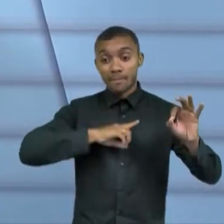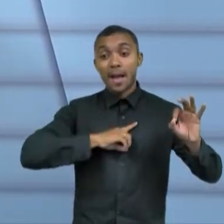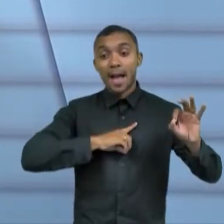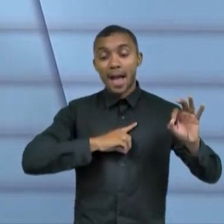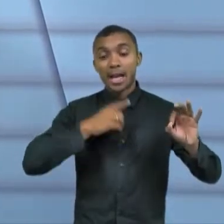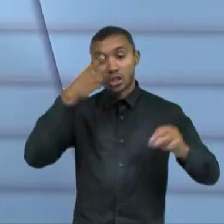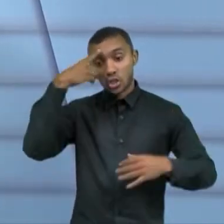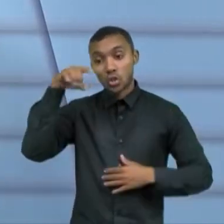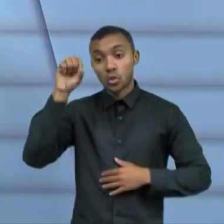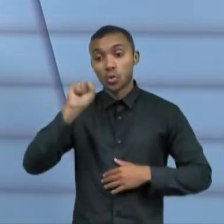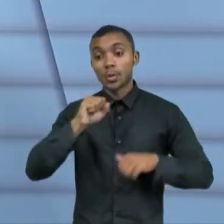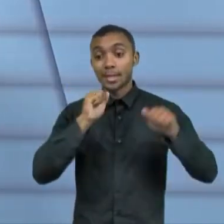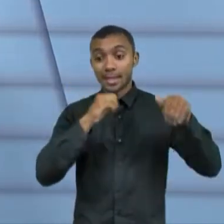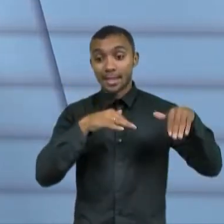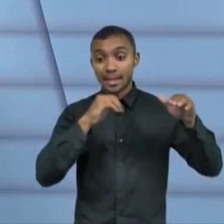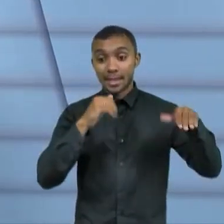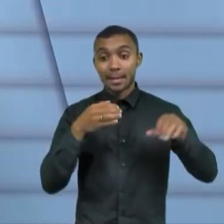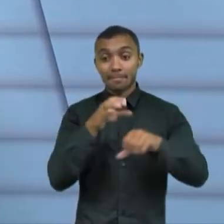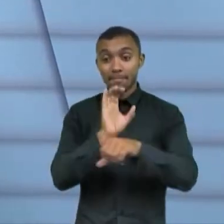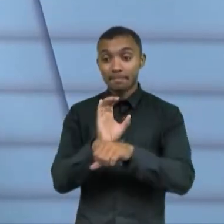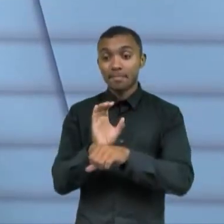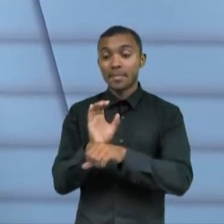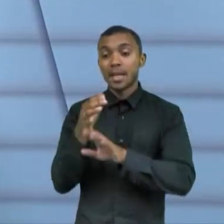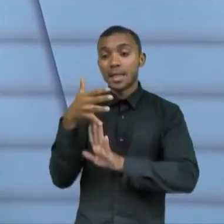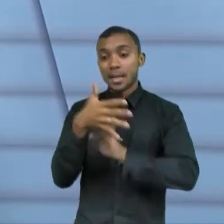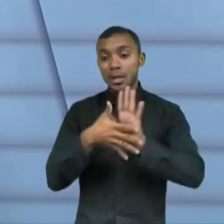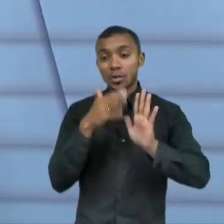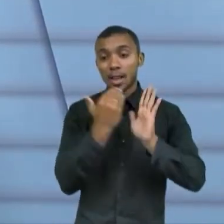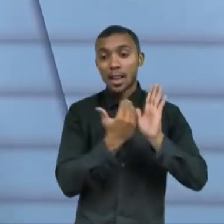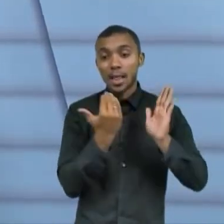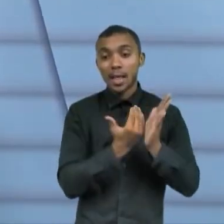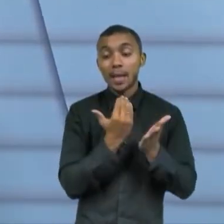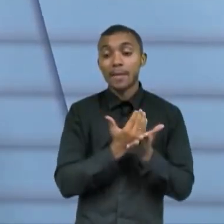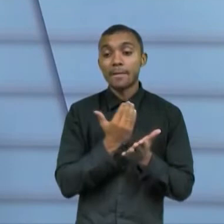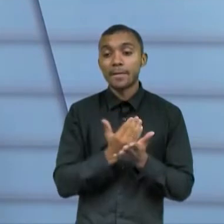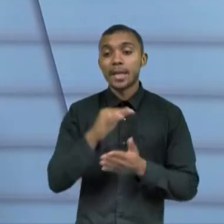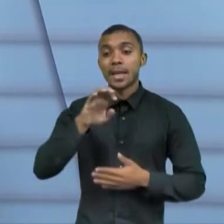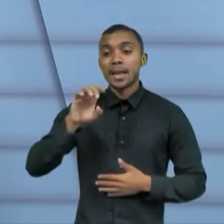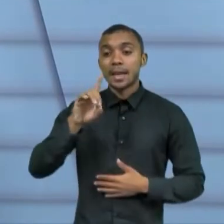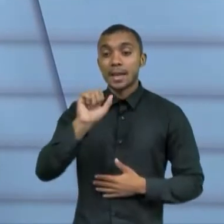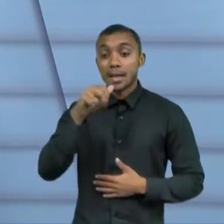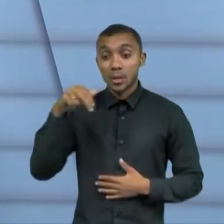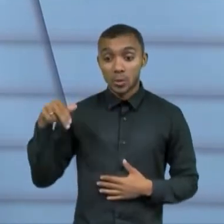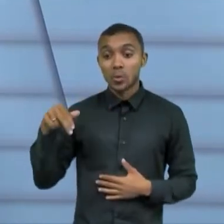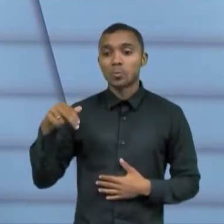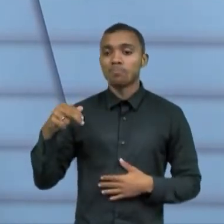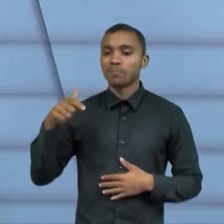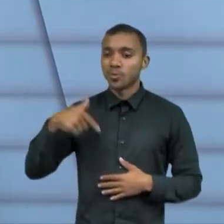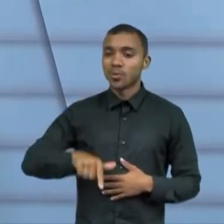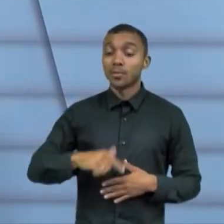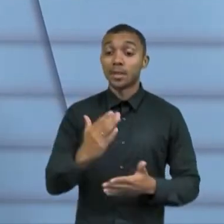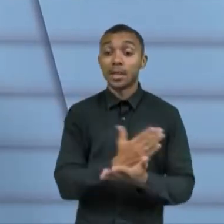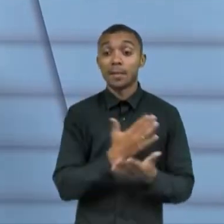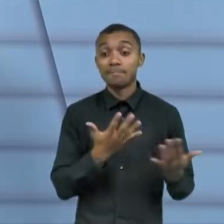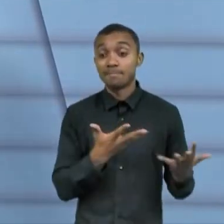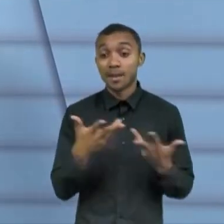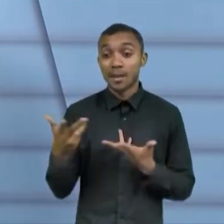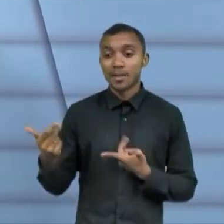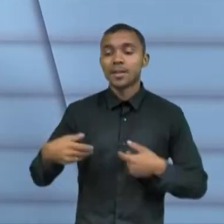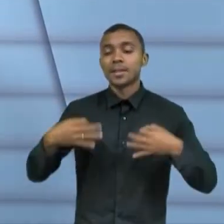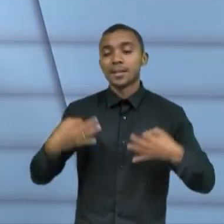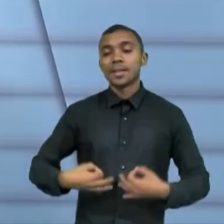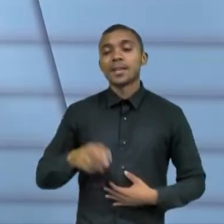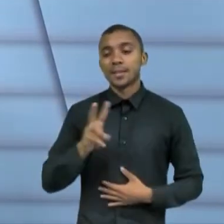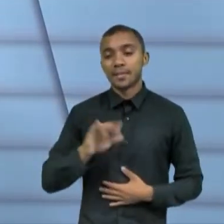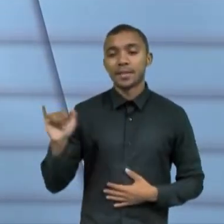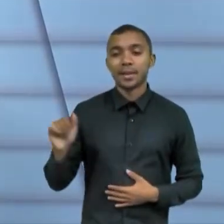no dia 8, no lançamento da biografia do Dr. Edson Queiroz, mais um livro maravilhoso, não tenho nenhuma dúvida,